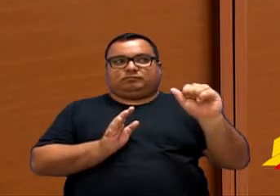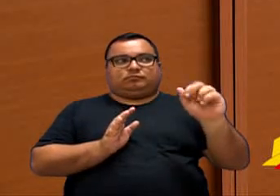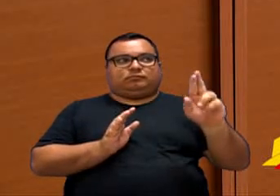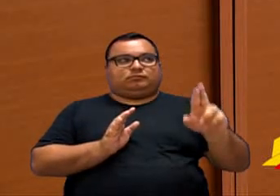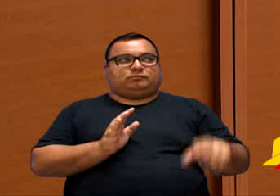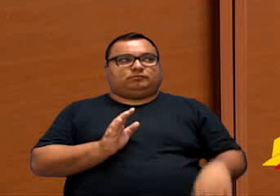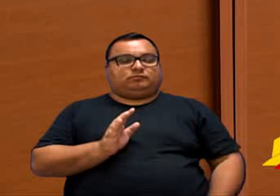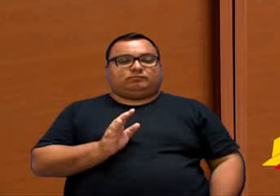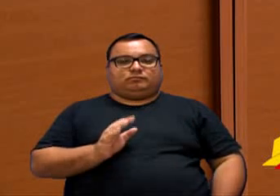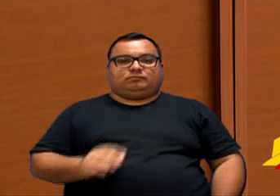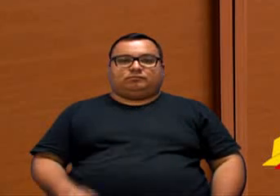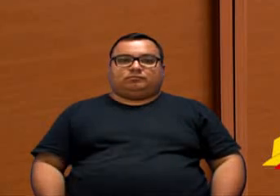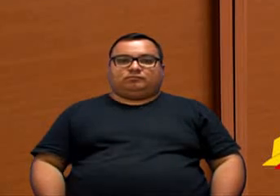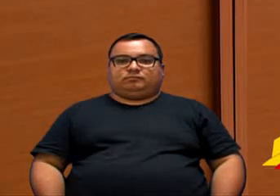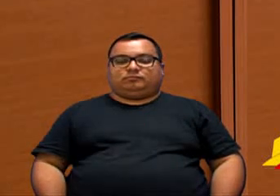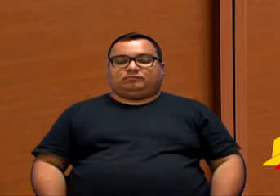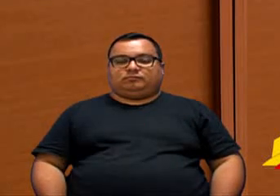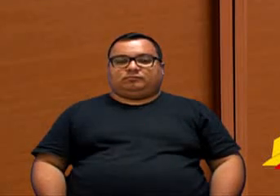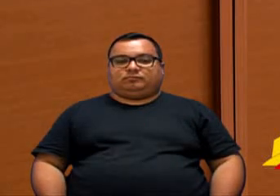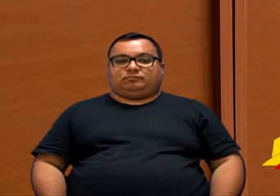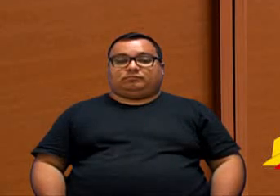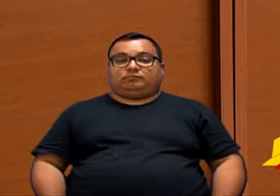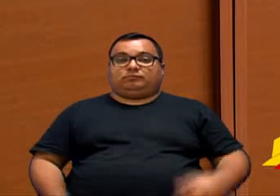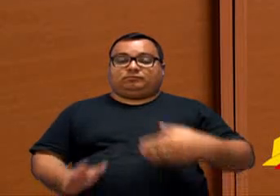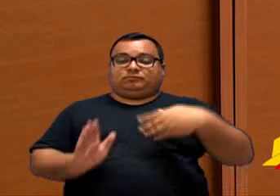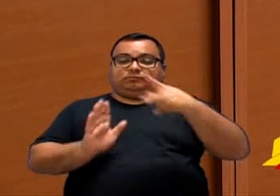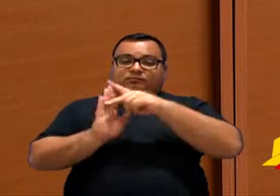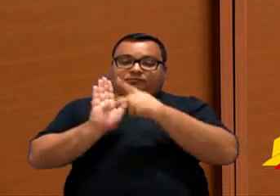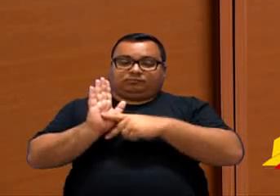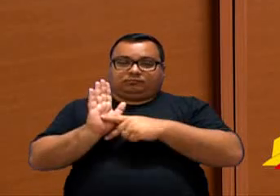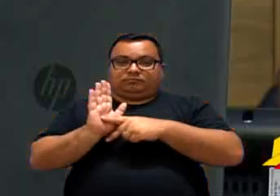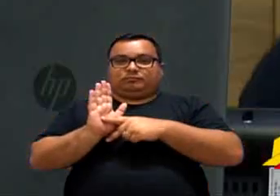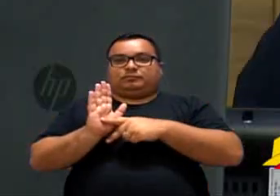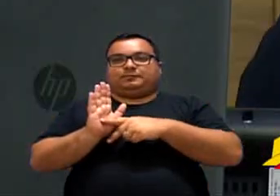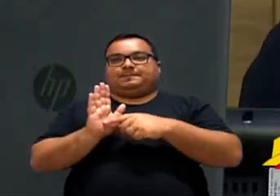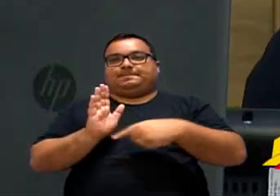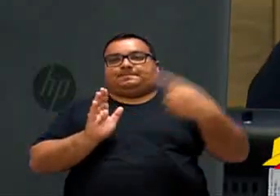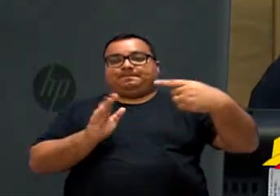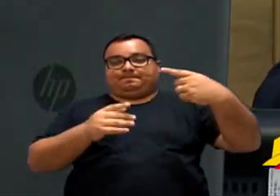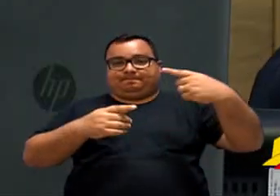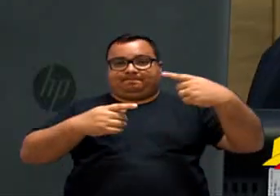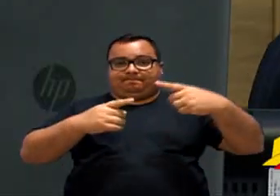Tendo o número regimental, declaro aberto o trabalho. Projeto de lei em primeira discussão,